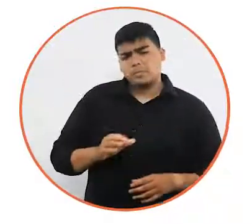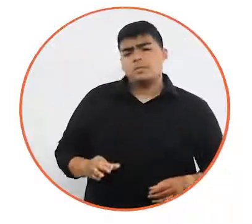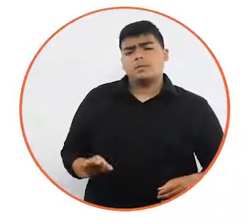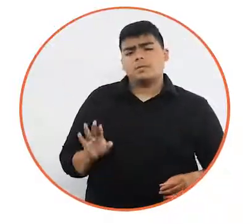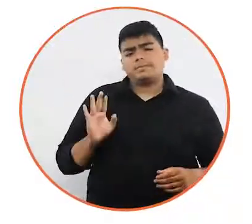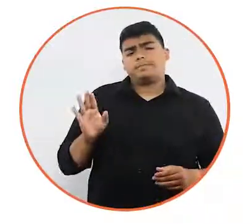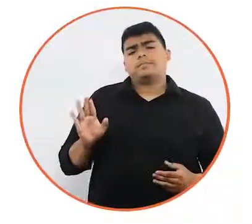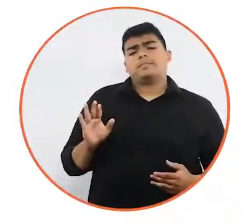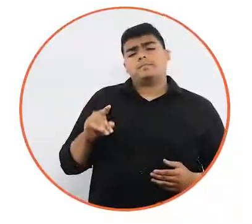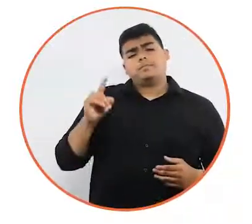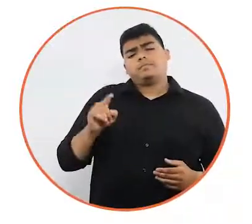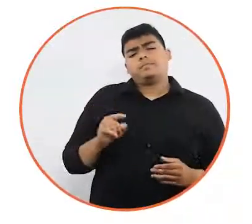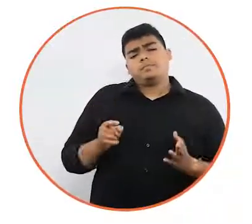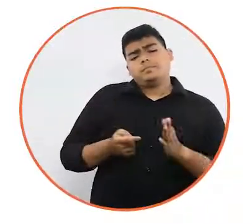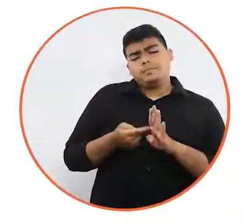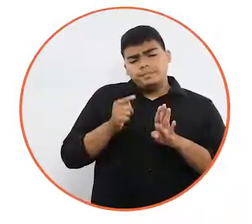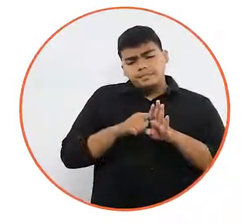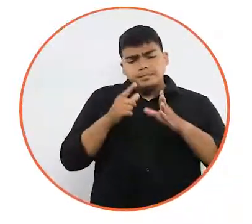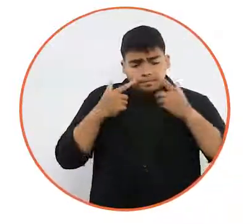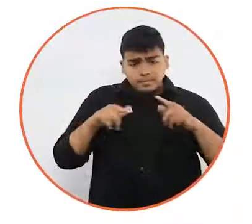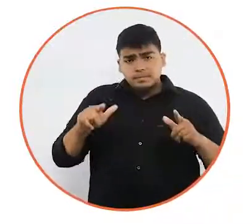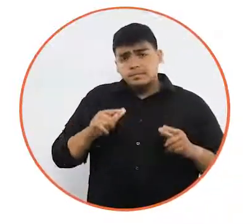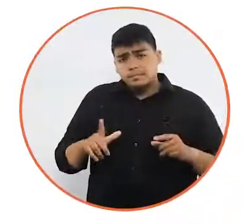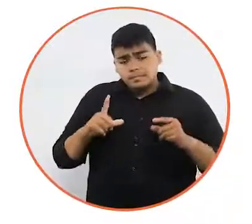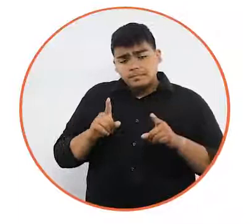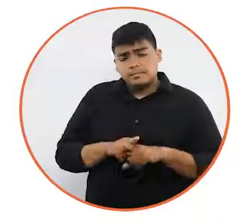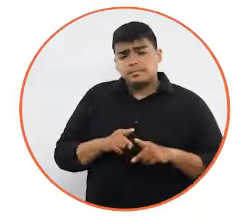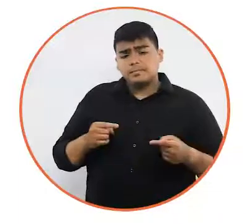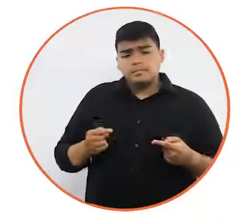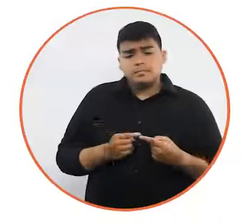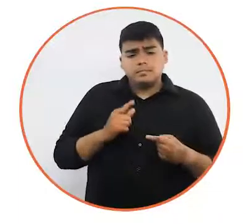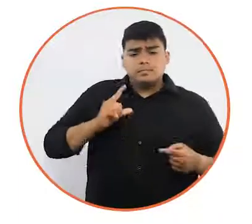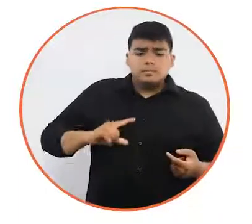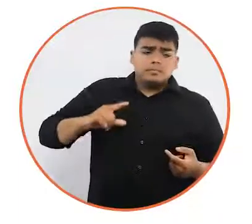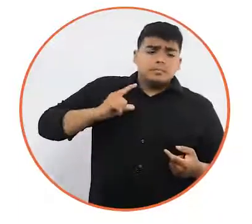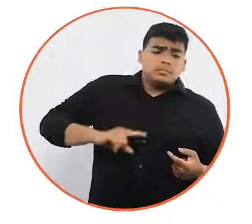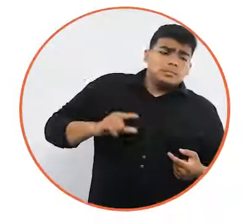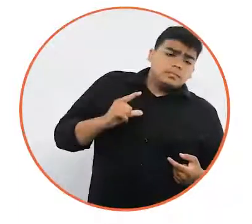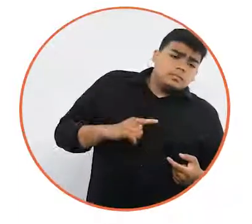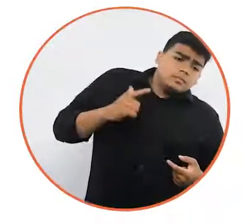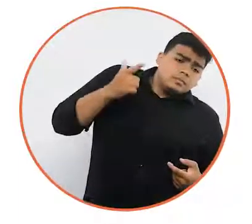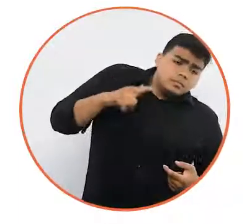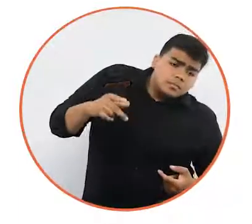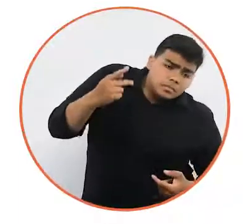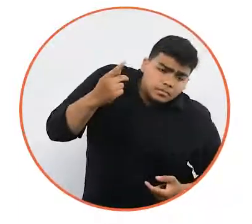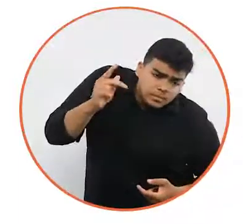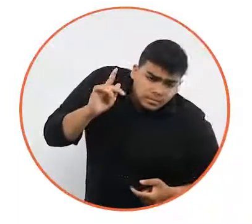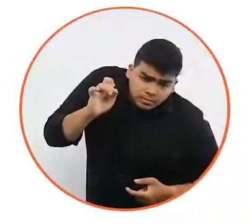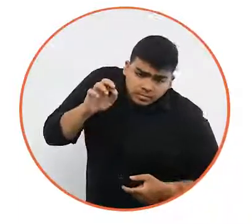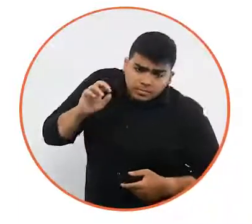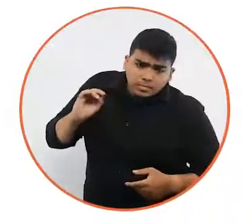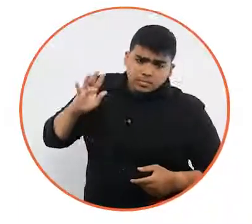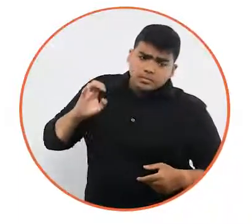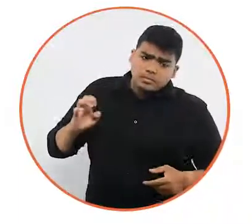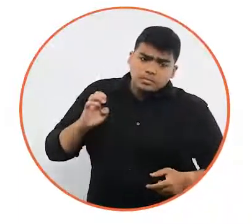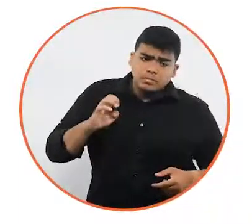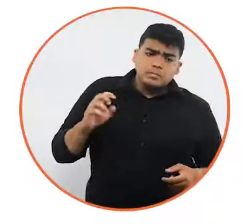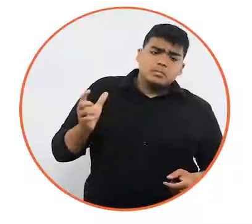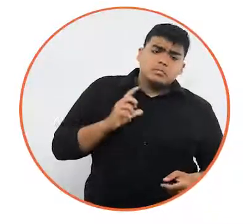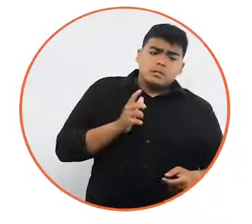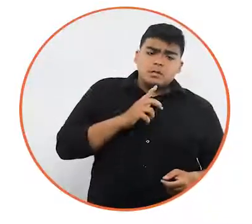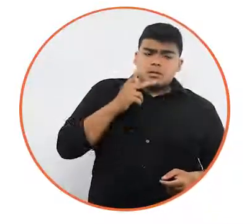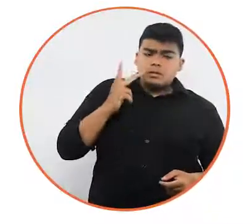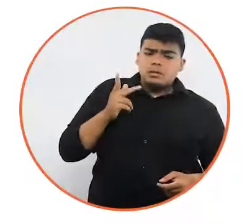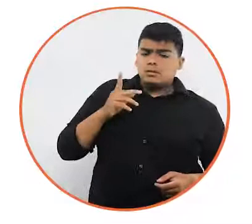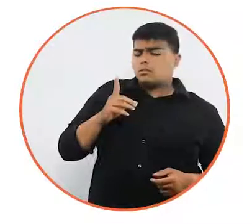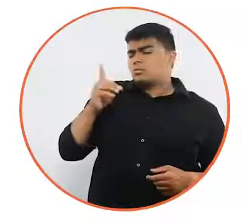você dizer. Isso também é uma figura de linguagem que vai fazer parte do texto literário. A hipérbole, que é a mais conhecida de todas, né?